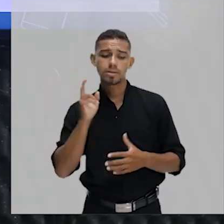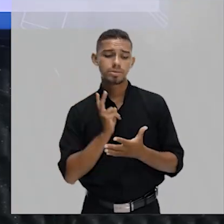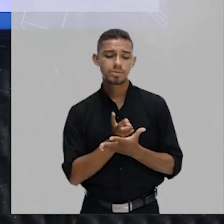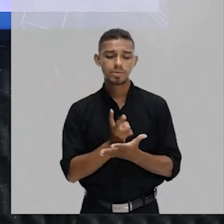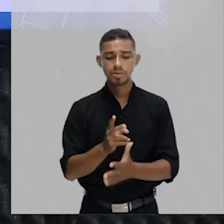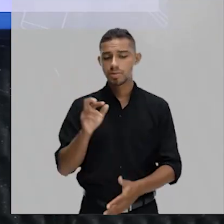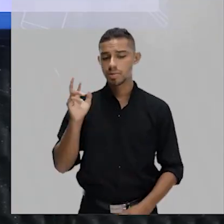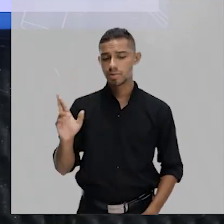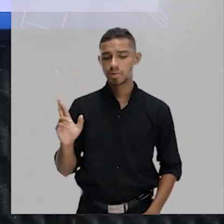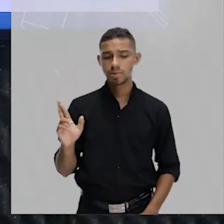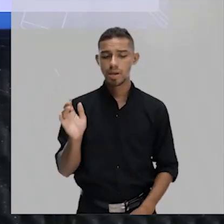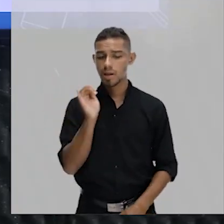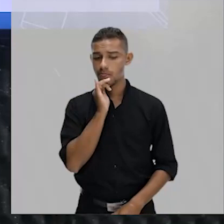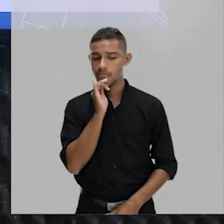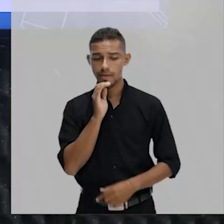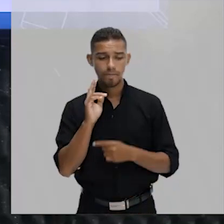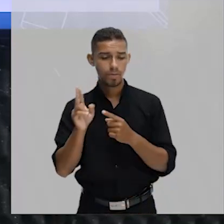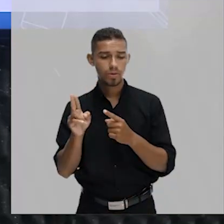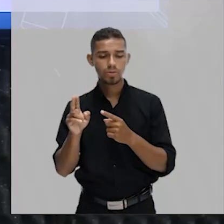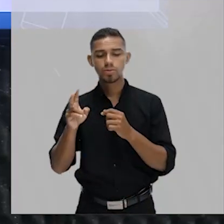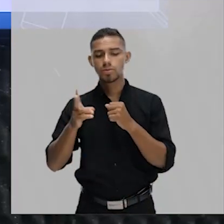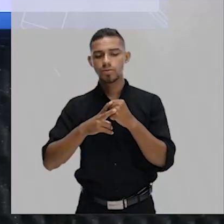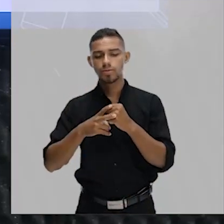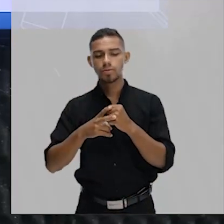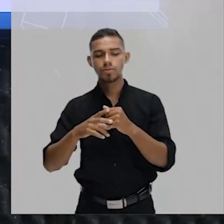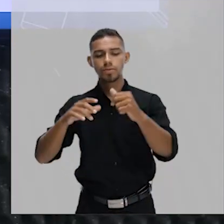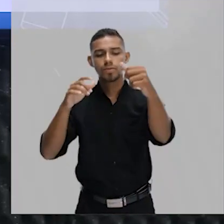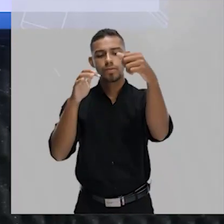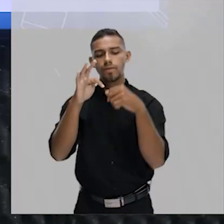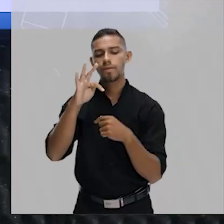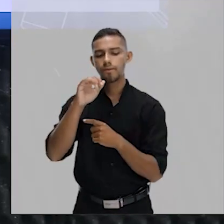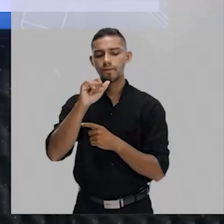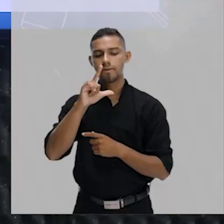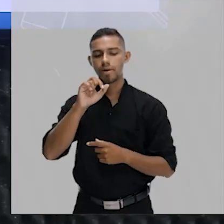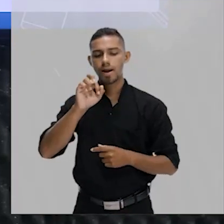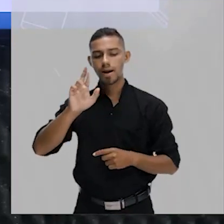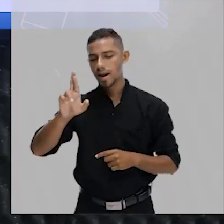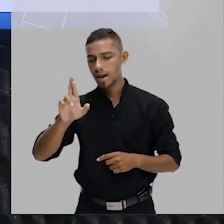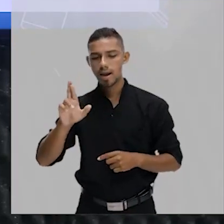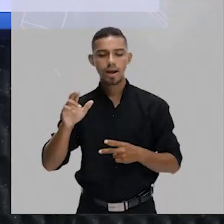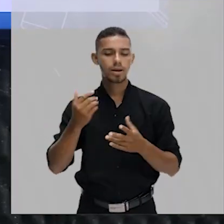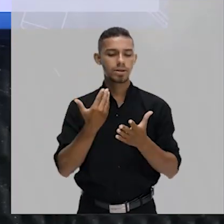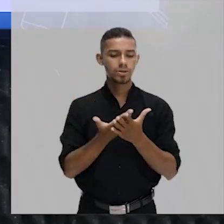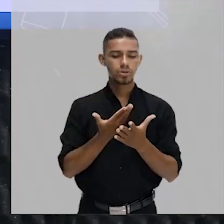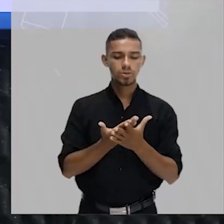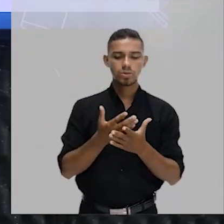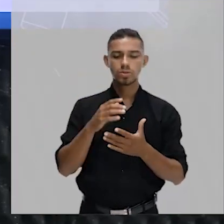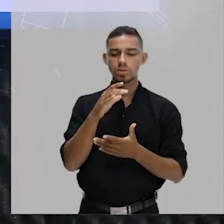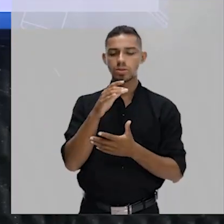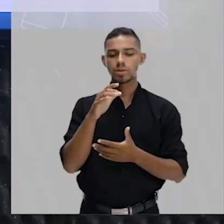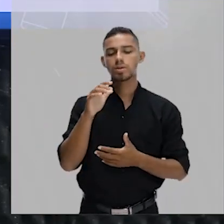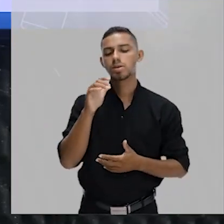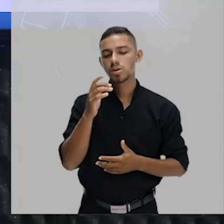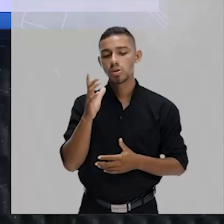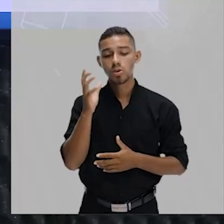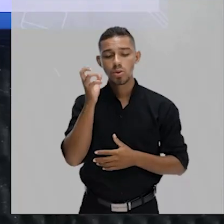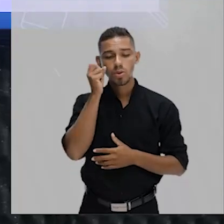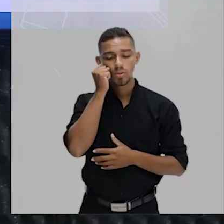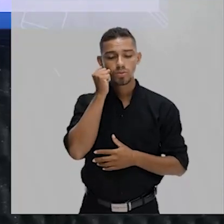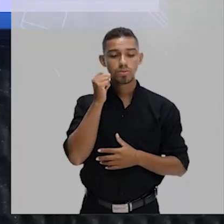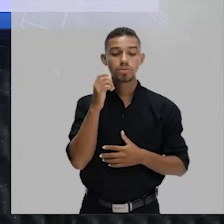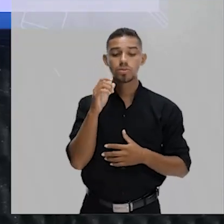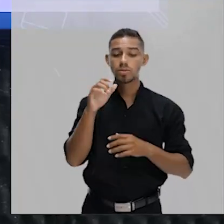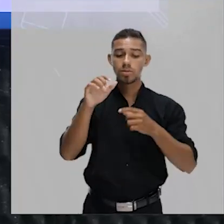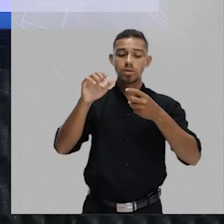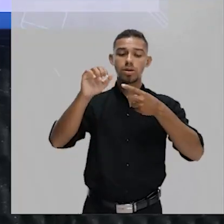terminar ali como se fosse o nome do verbo, né? Falar, cantar, estudar, beber, dormir. Já